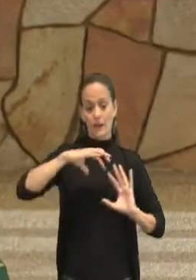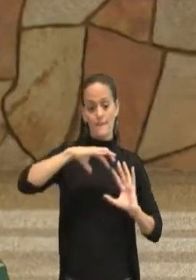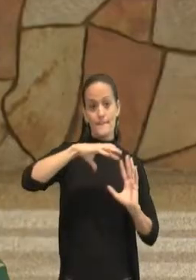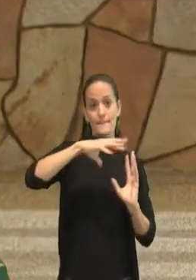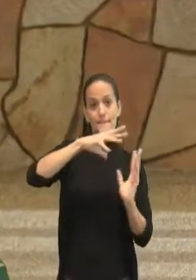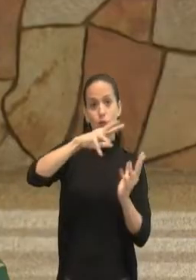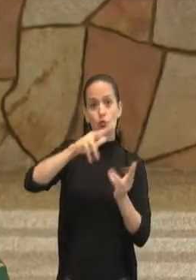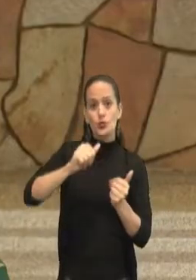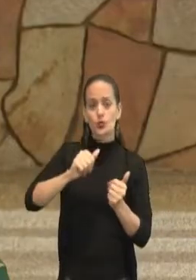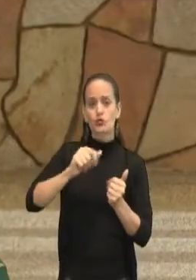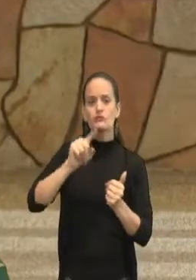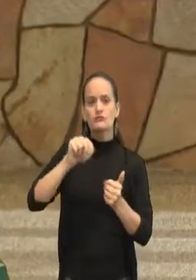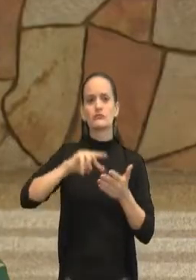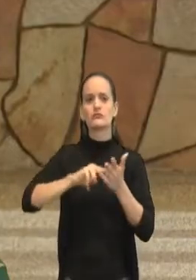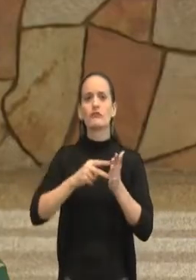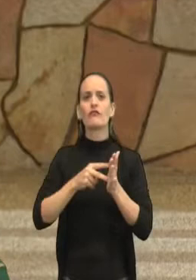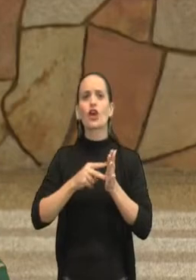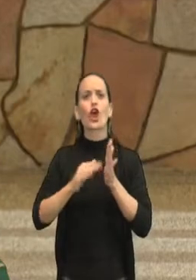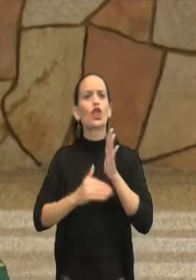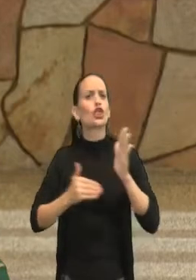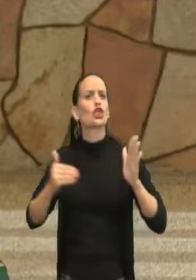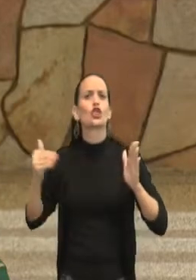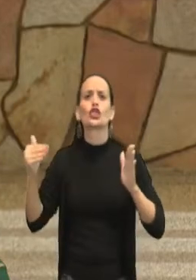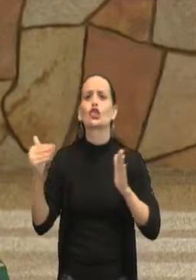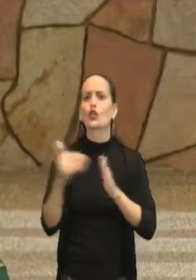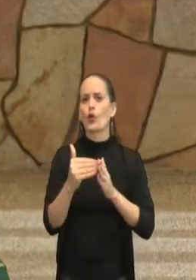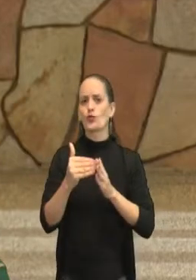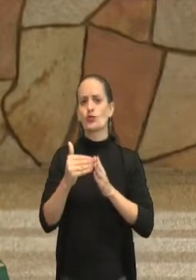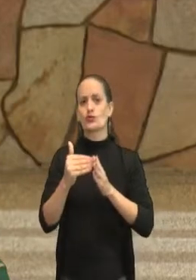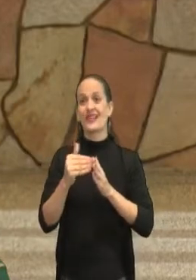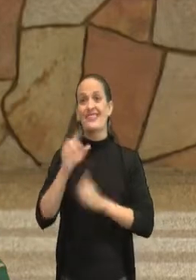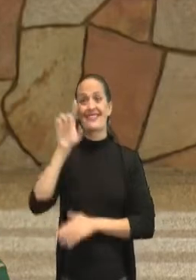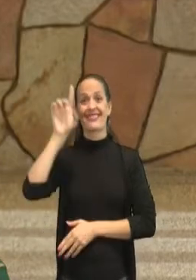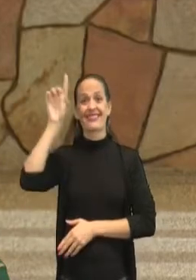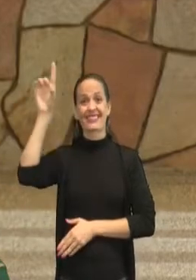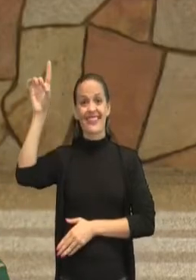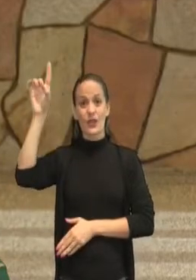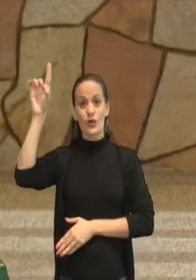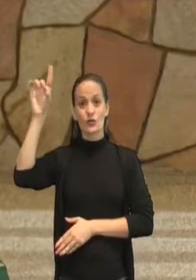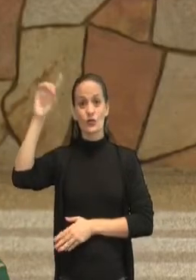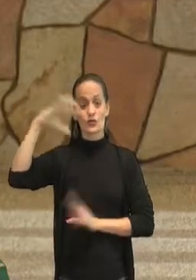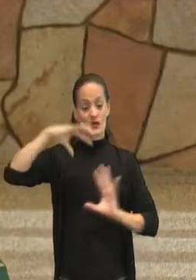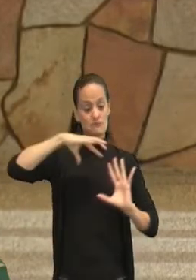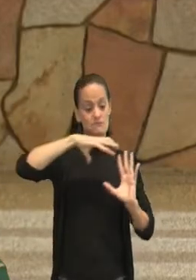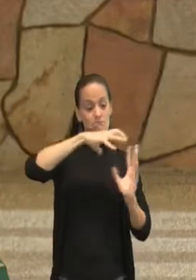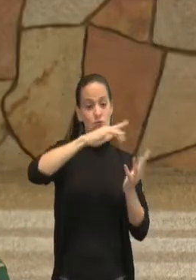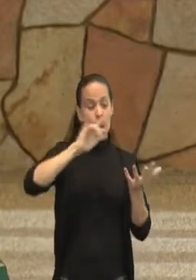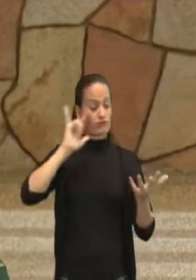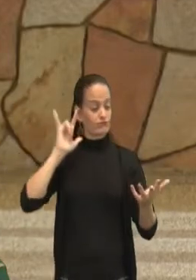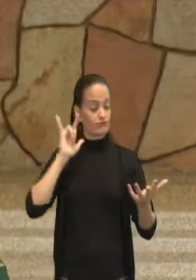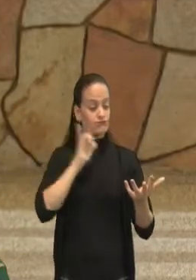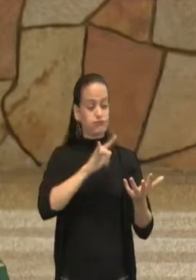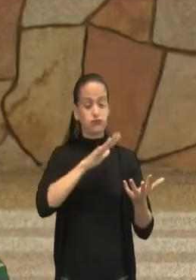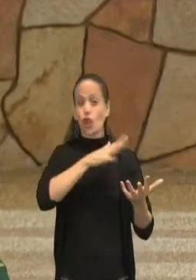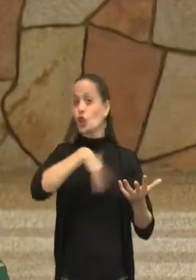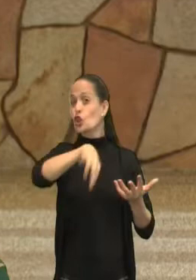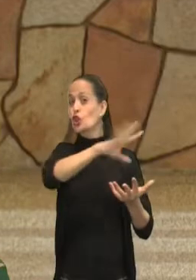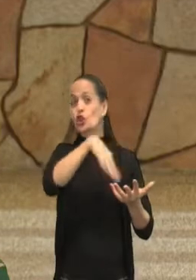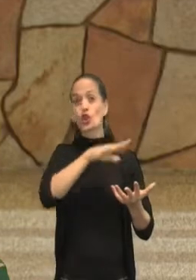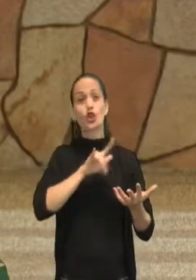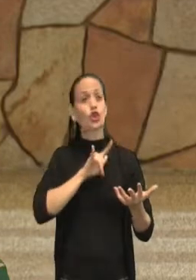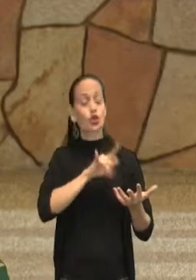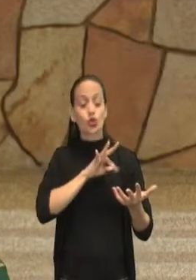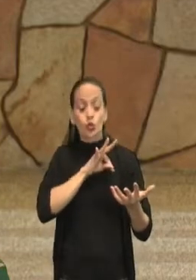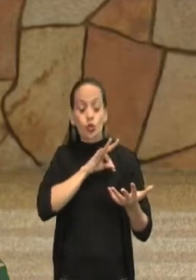a todos. Deus amou o mundo de tal maneira que deu seu Filho